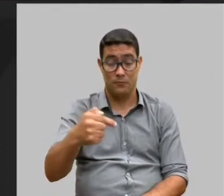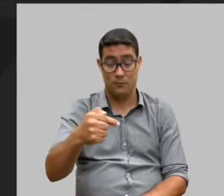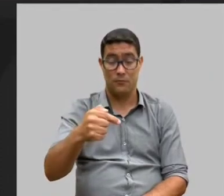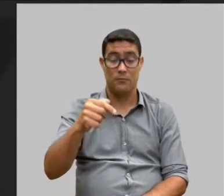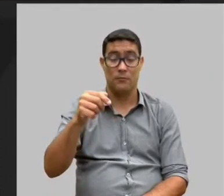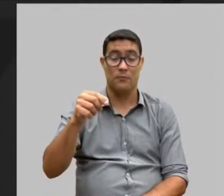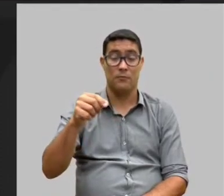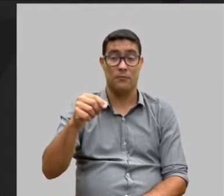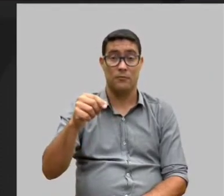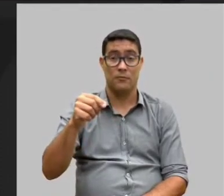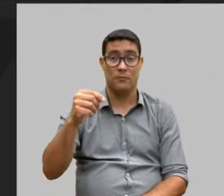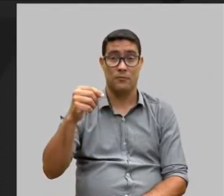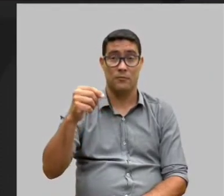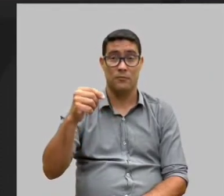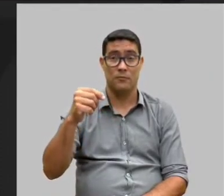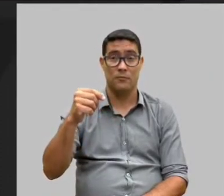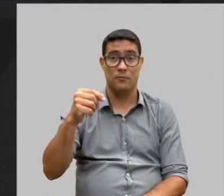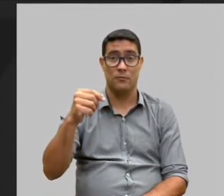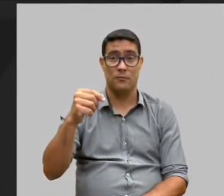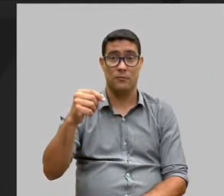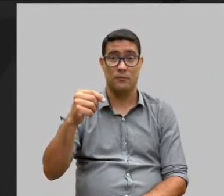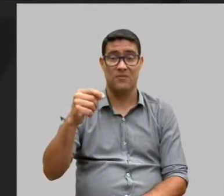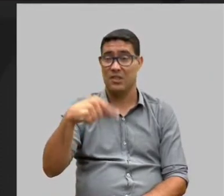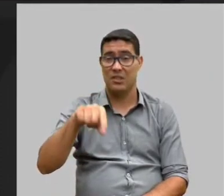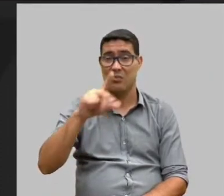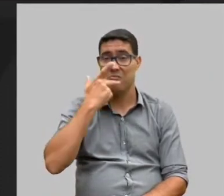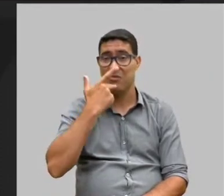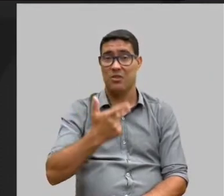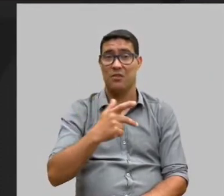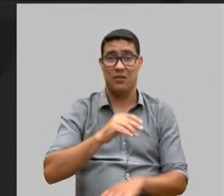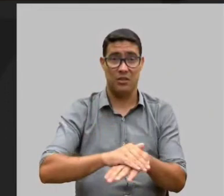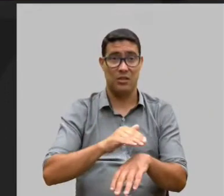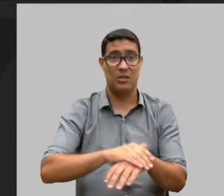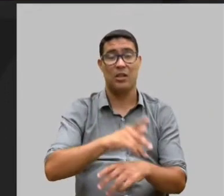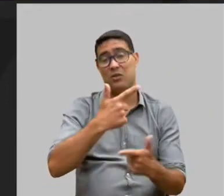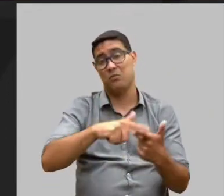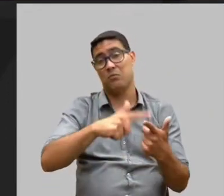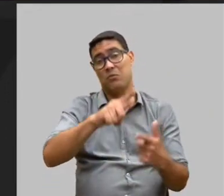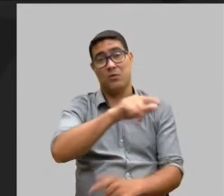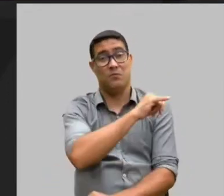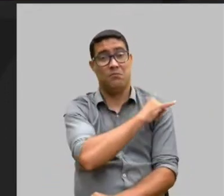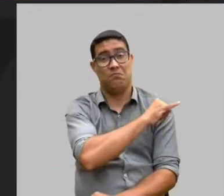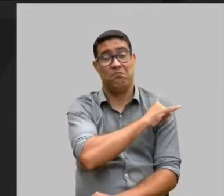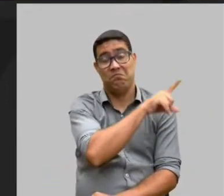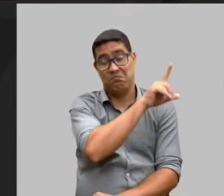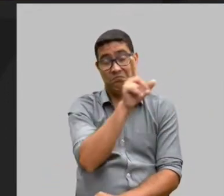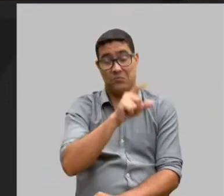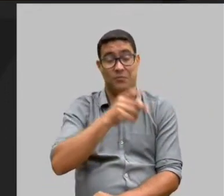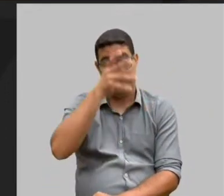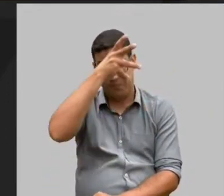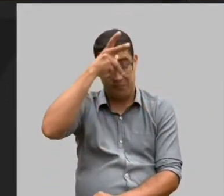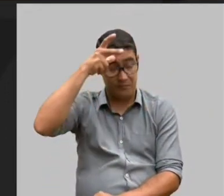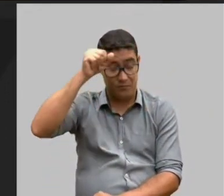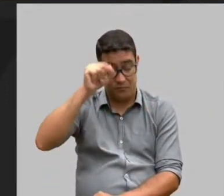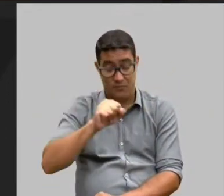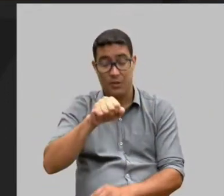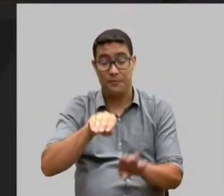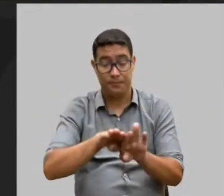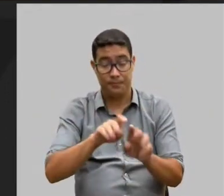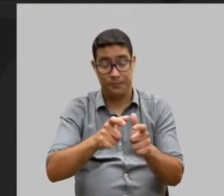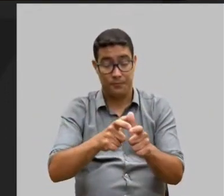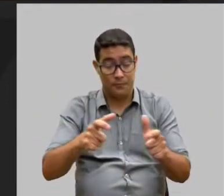de 33% e não precisa nem falar a situação que o rio se encontra né Rio Grande do Sul também teve um crescimento absurdo